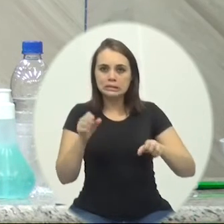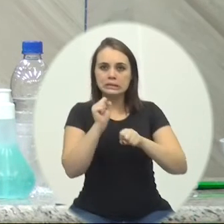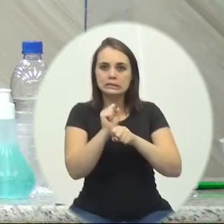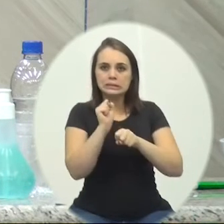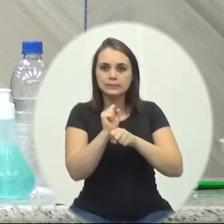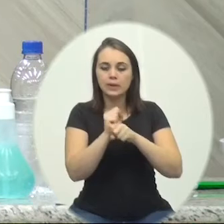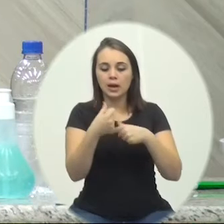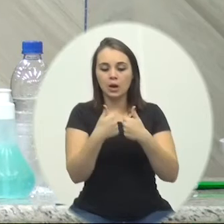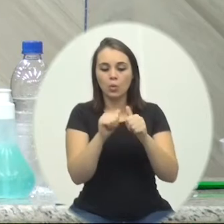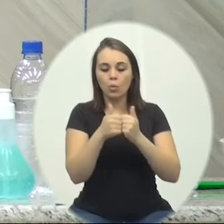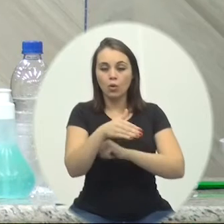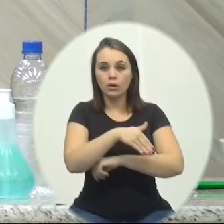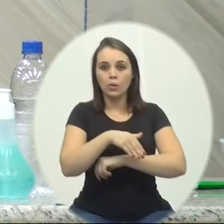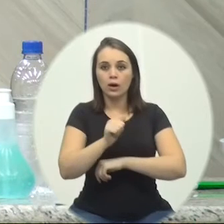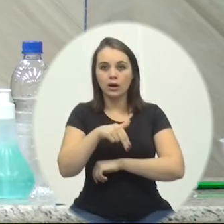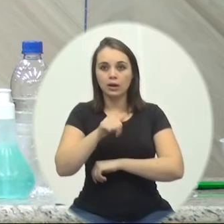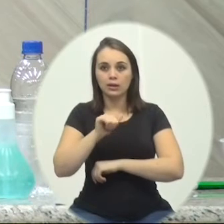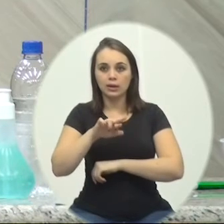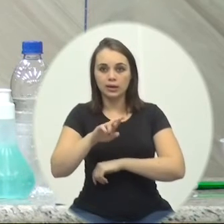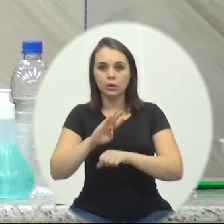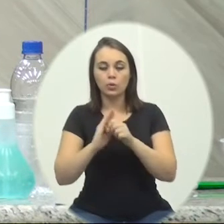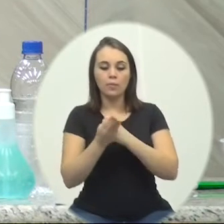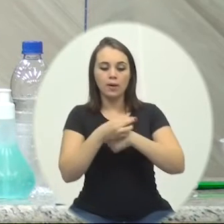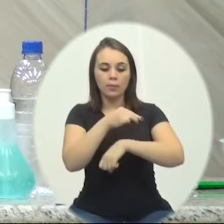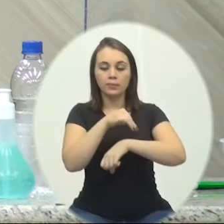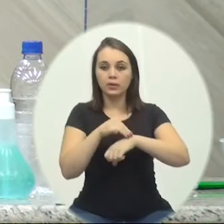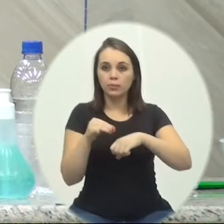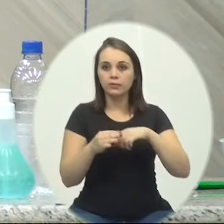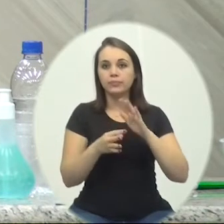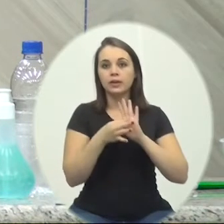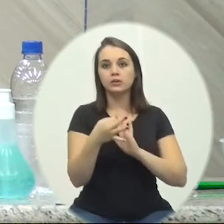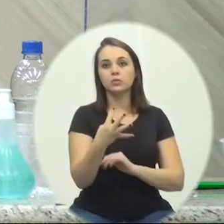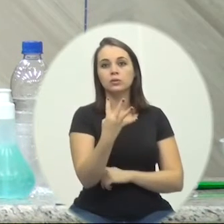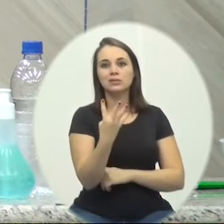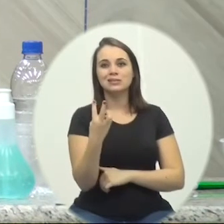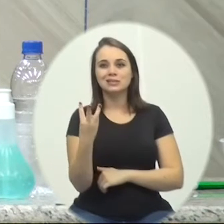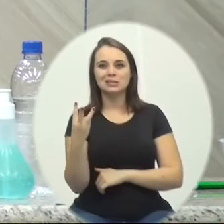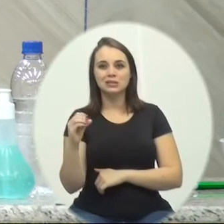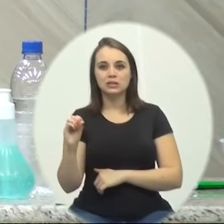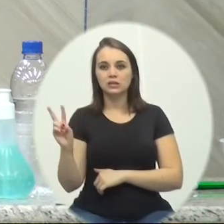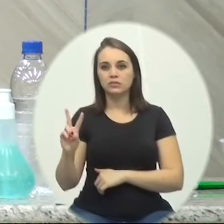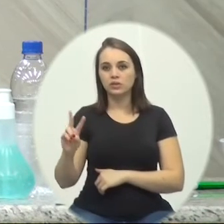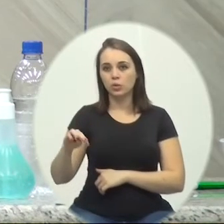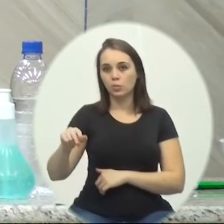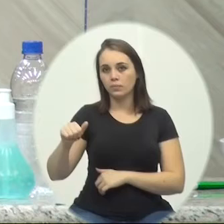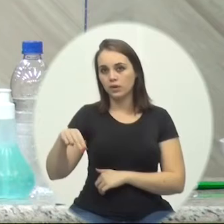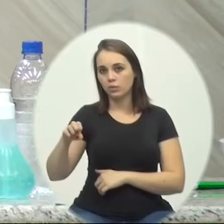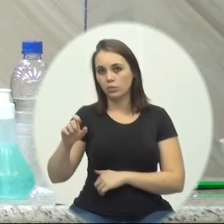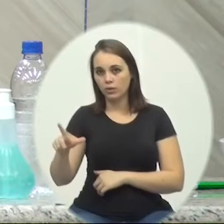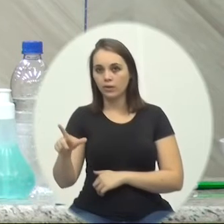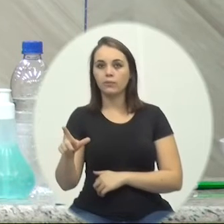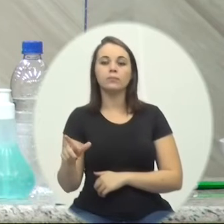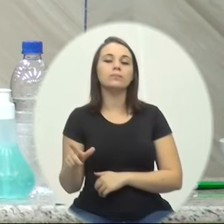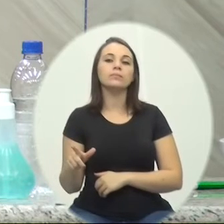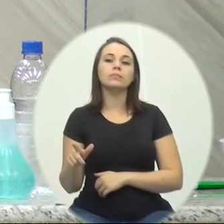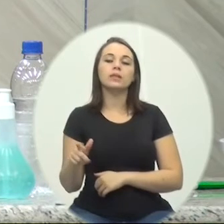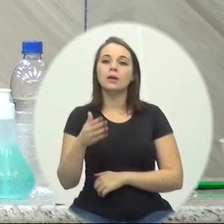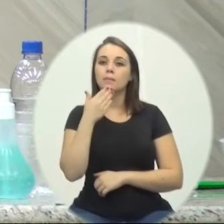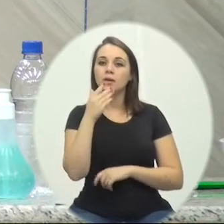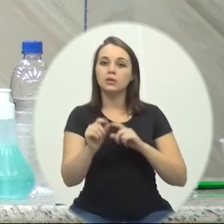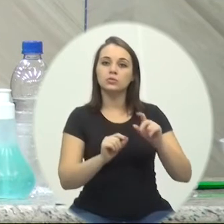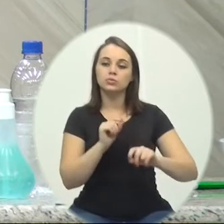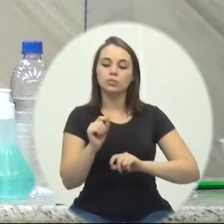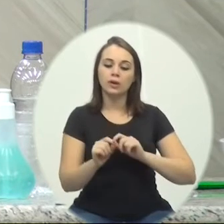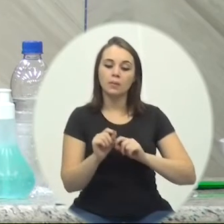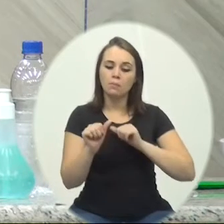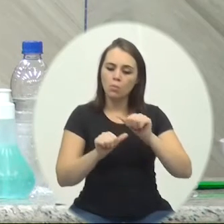Anair Naspolini de Luca, bairro Mina do Mato. Indicação 430-2021, autor vereador Manuel Rosengue da Silva, reposição de tampa